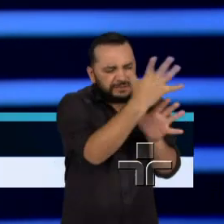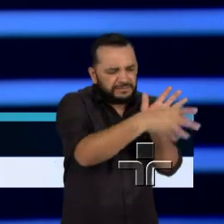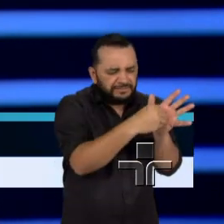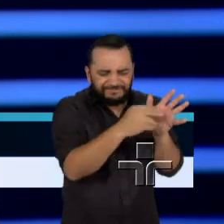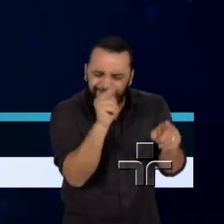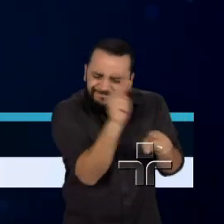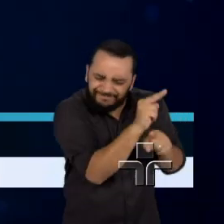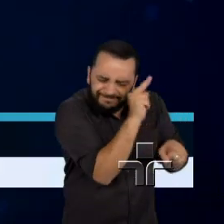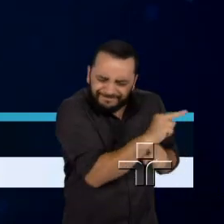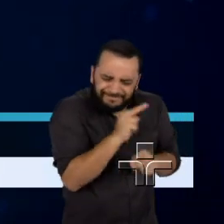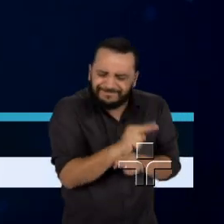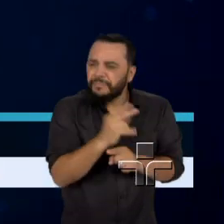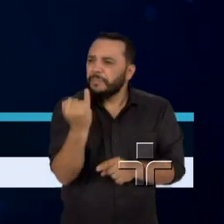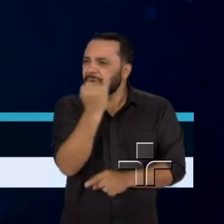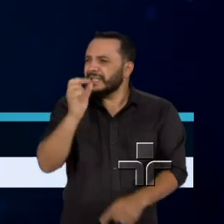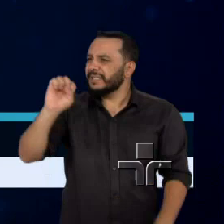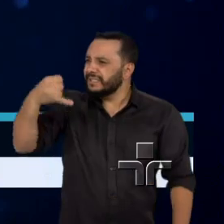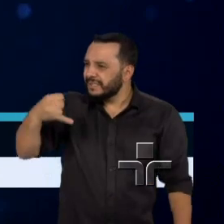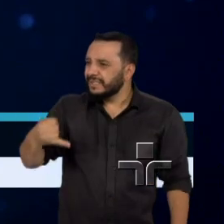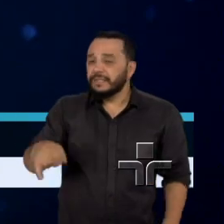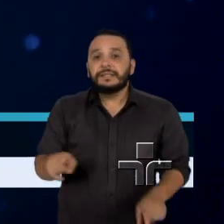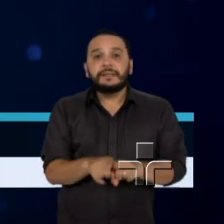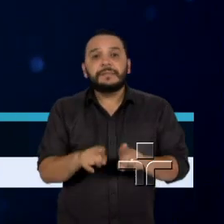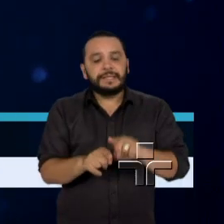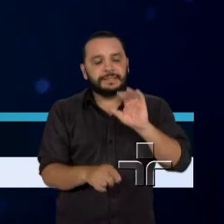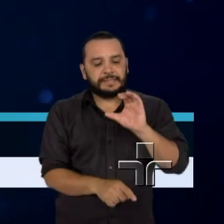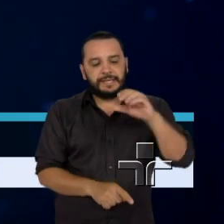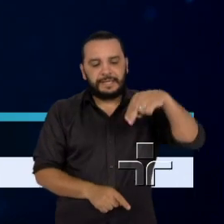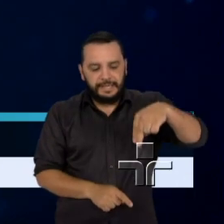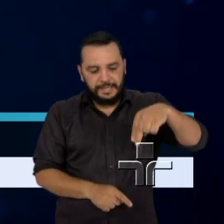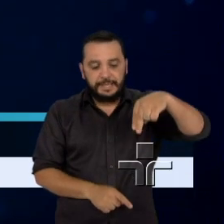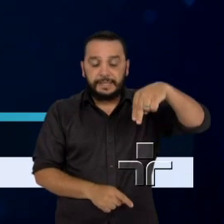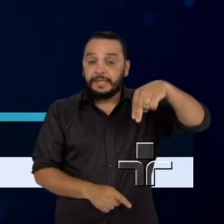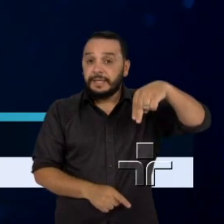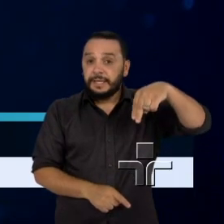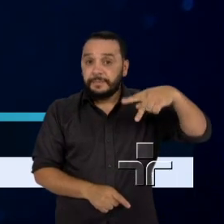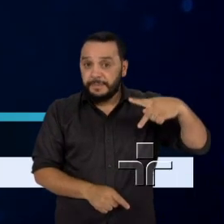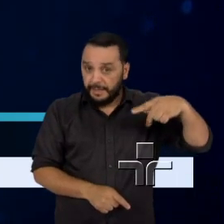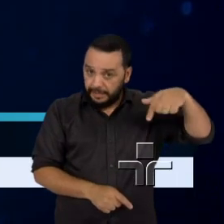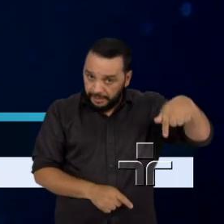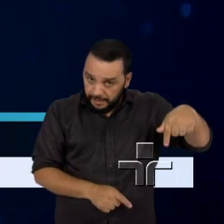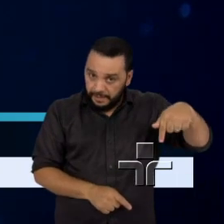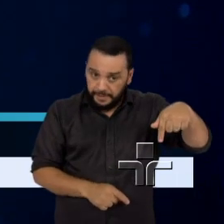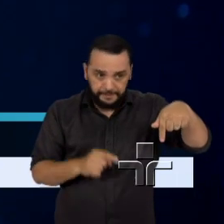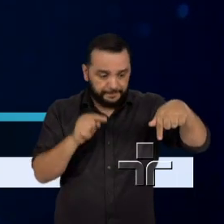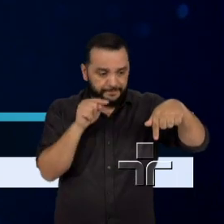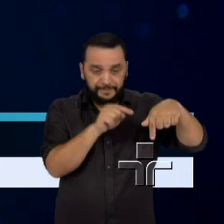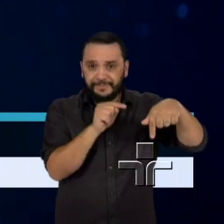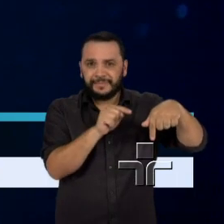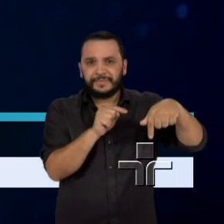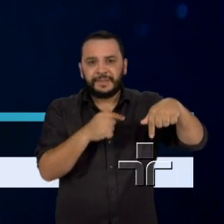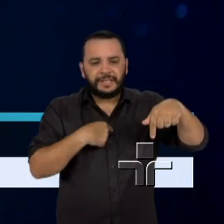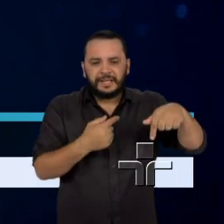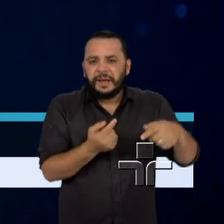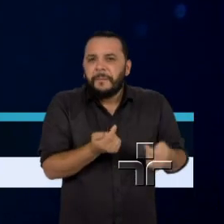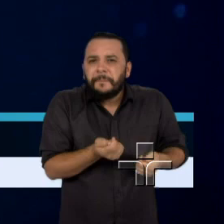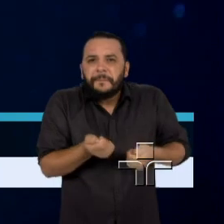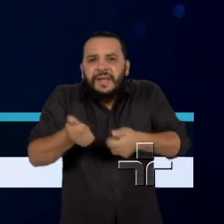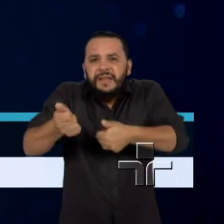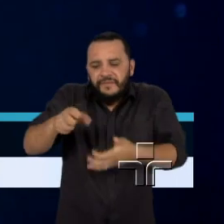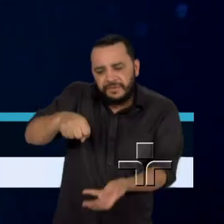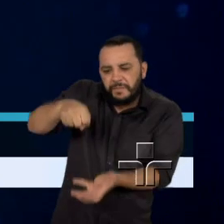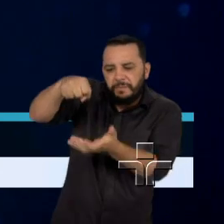né? Falando em pesquisa e voltando a falar do CNPq, para falar sobre os possíveis impactos da ausência de recursos para as